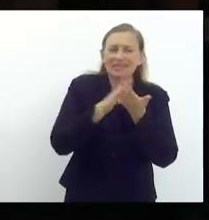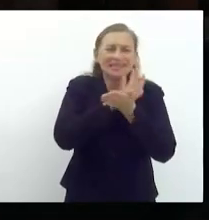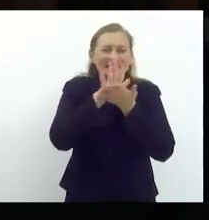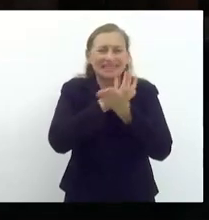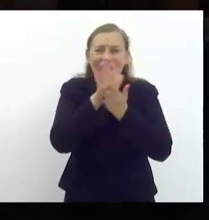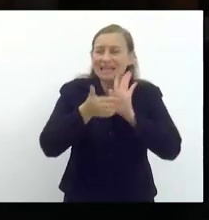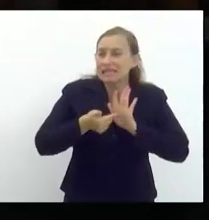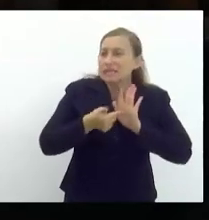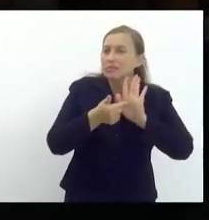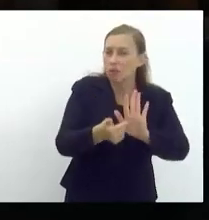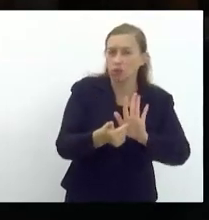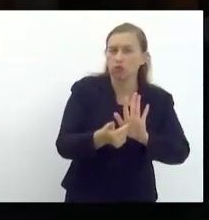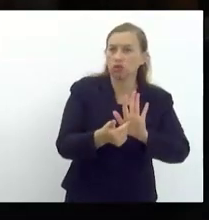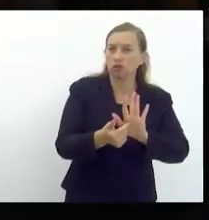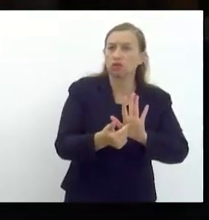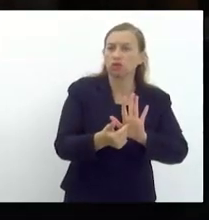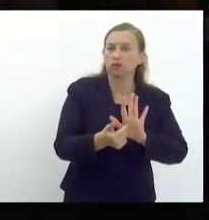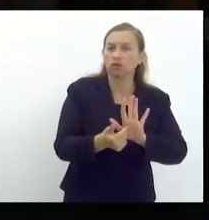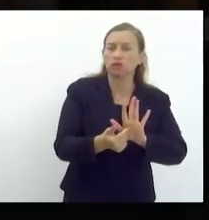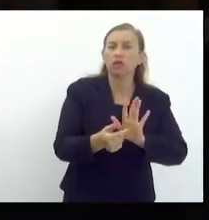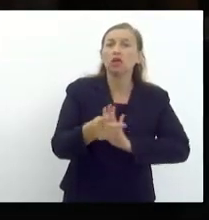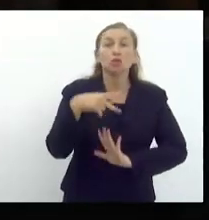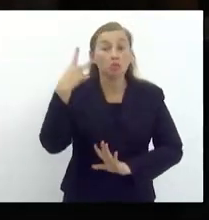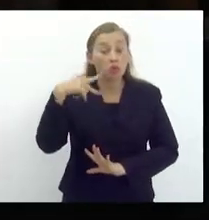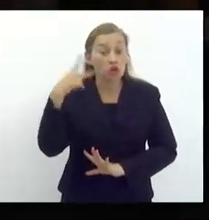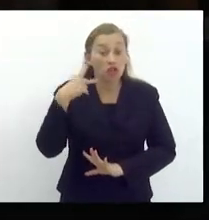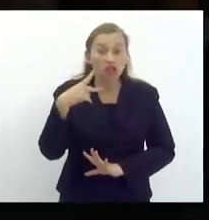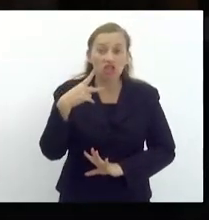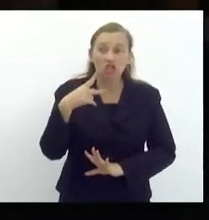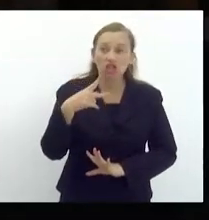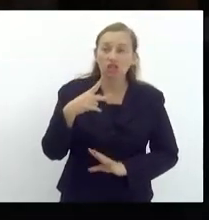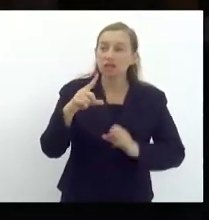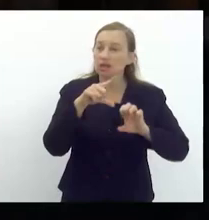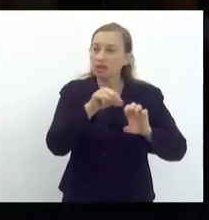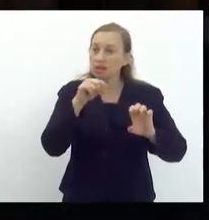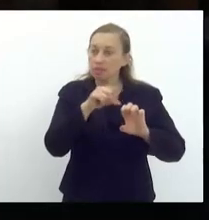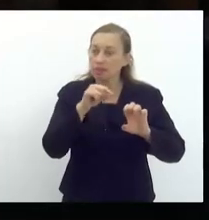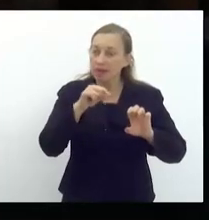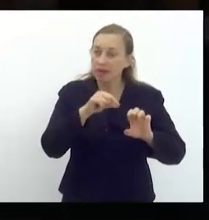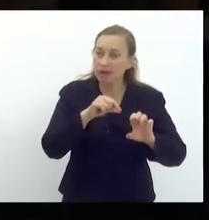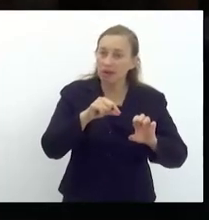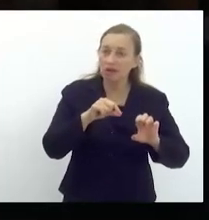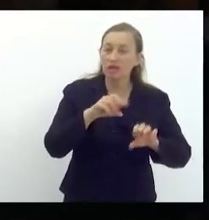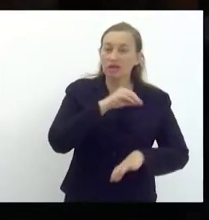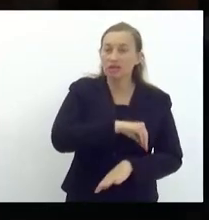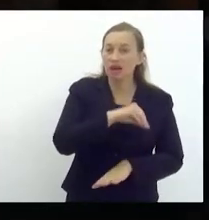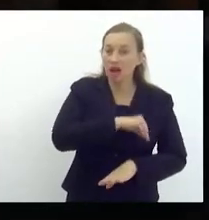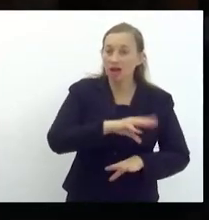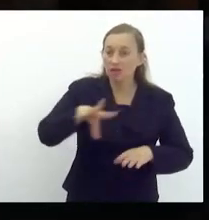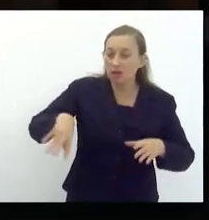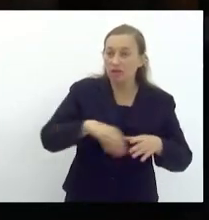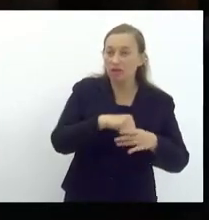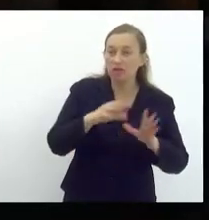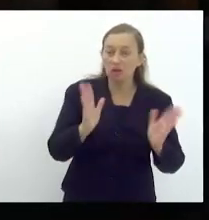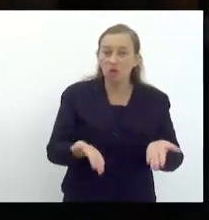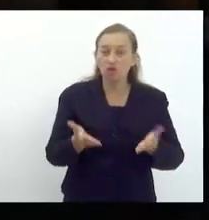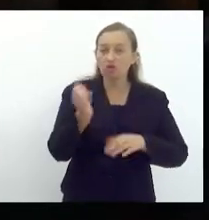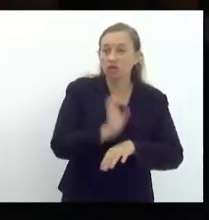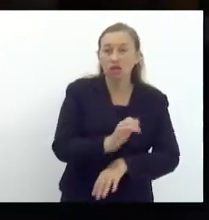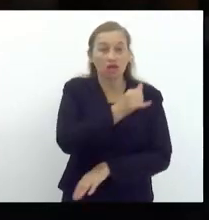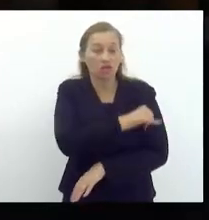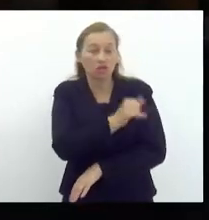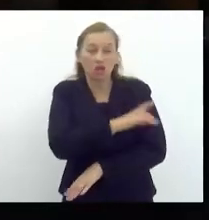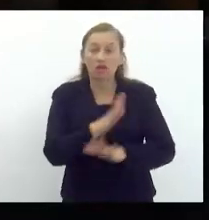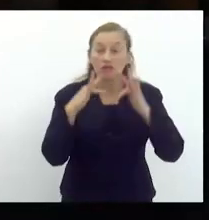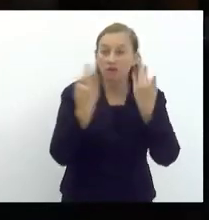demonstre que políticas de emprego e renda foram implantado e que hoje no estado do Rio de Janeiro não tem